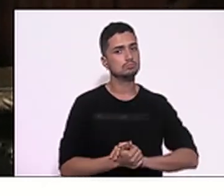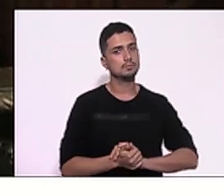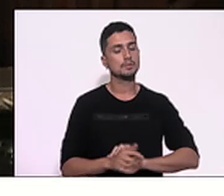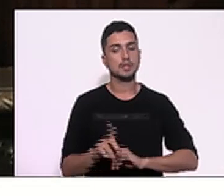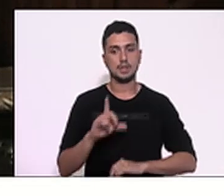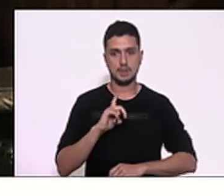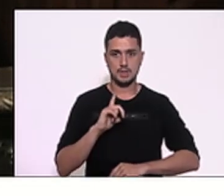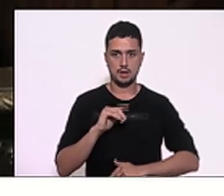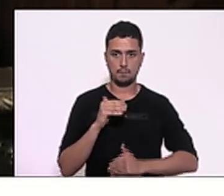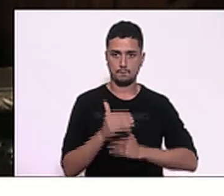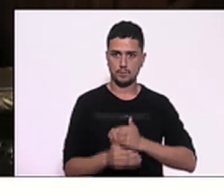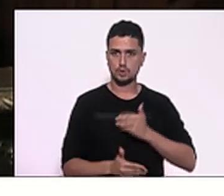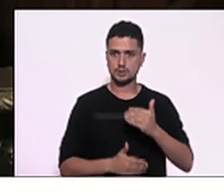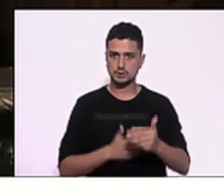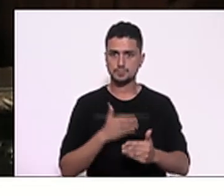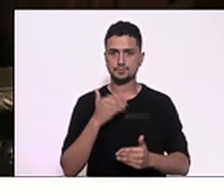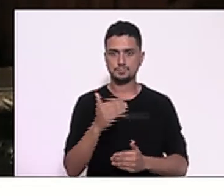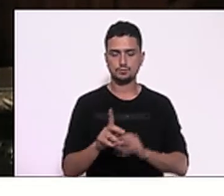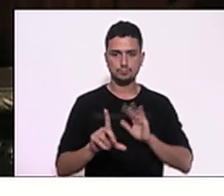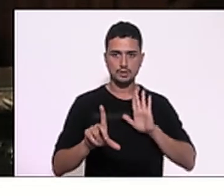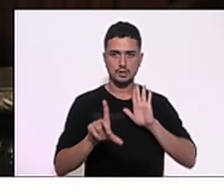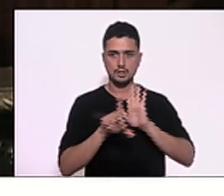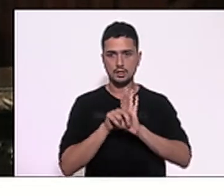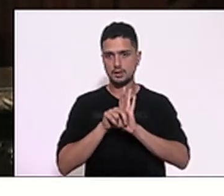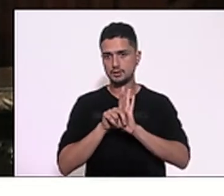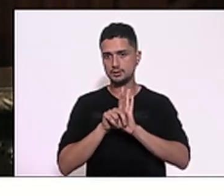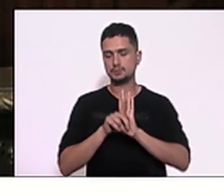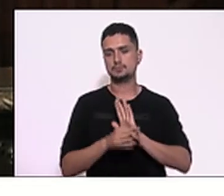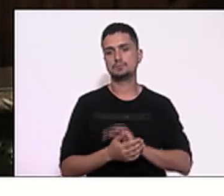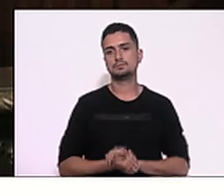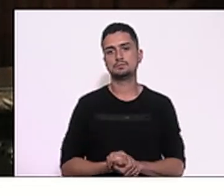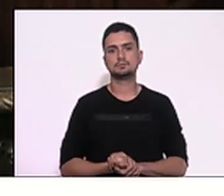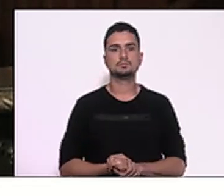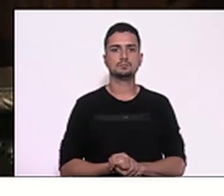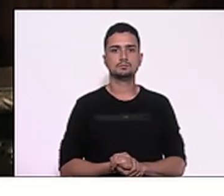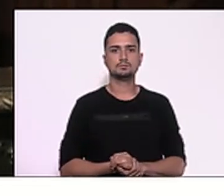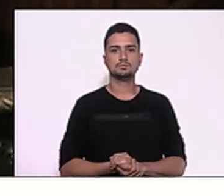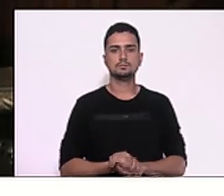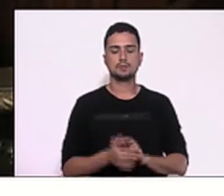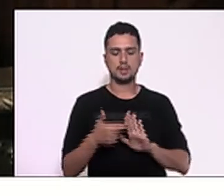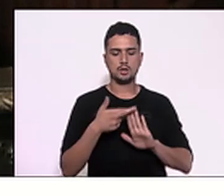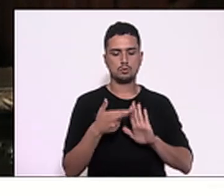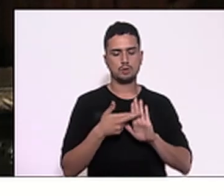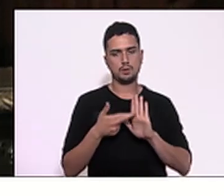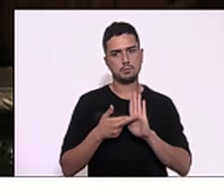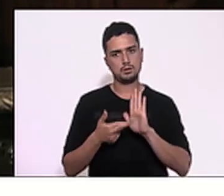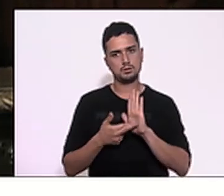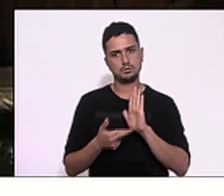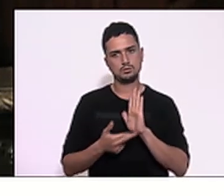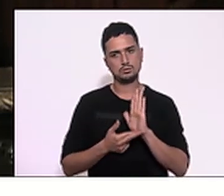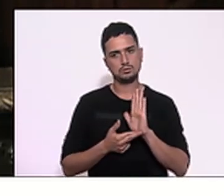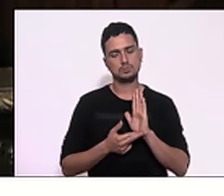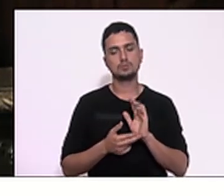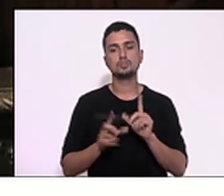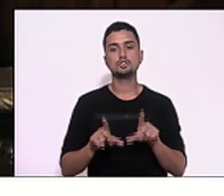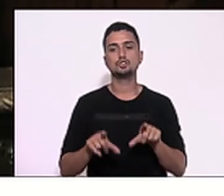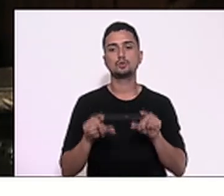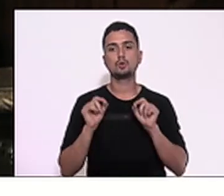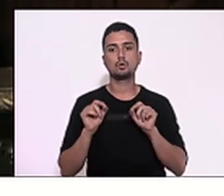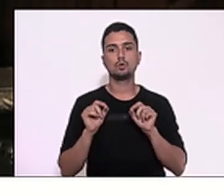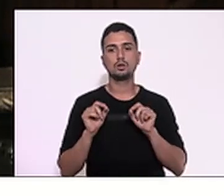instituições federais de ensino superior, de ensino técnico, conforme a legislação em vigor, porque essa lei não